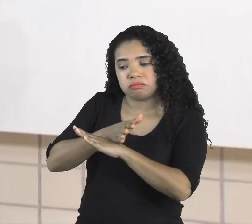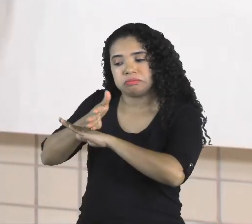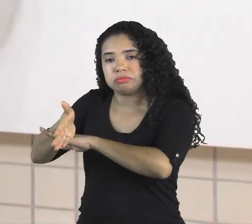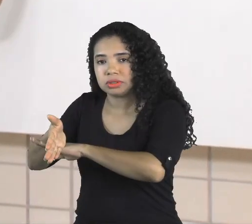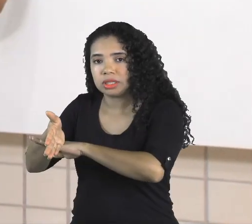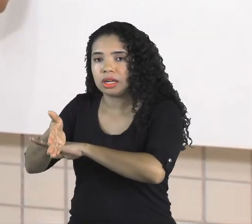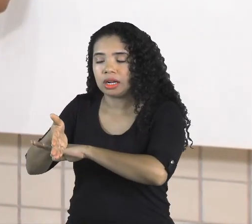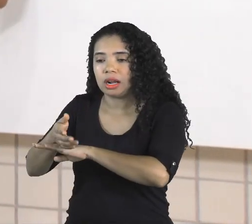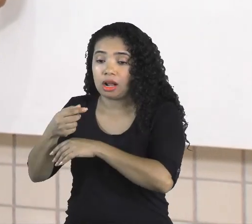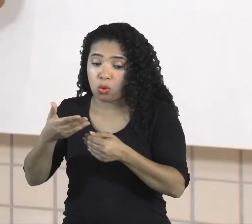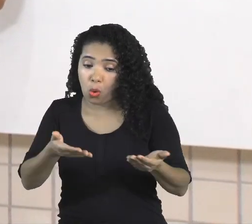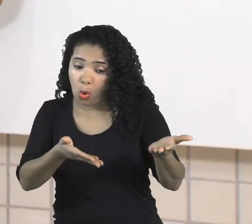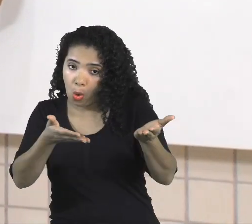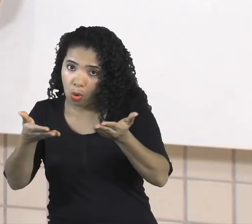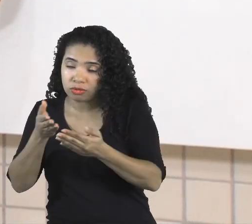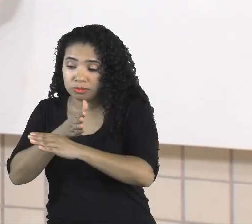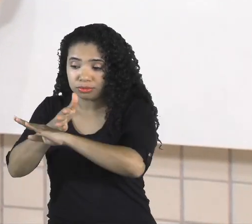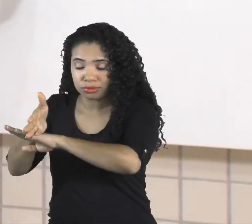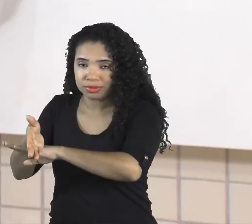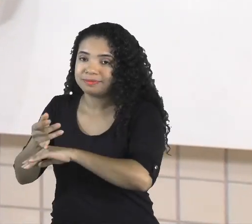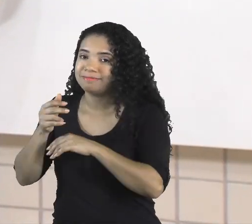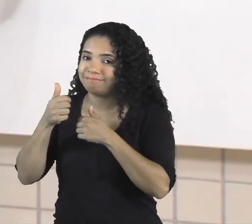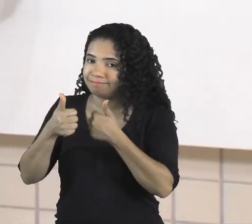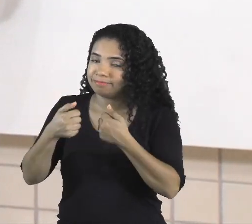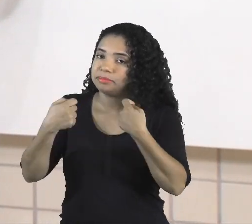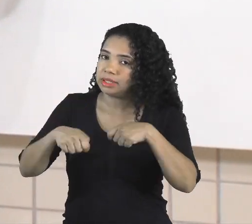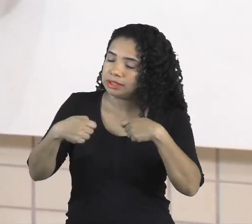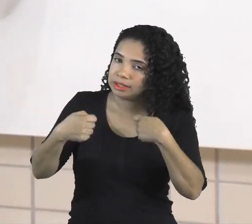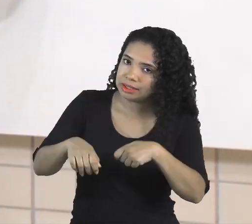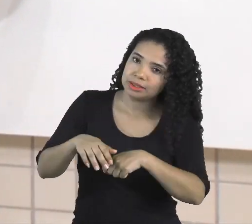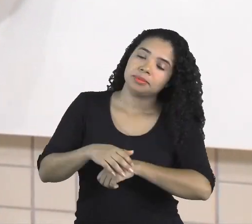entrar, certo? Cinema